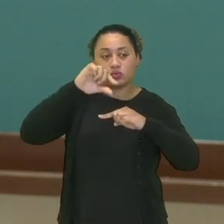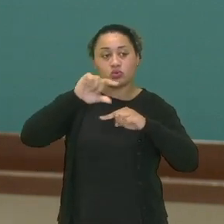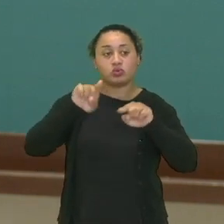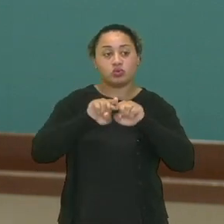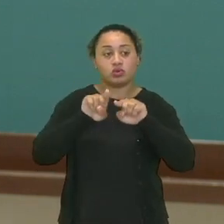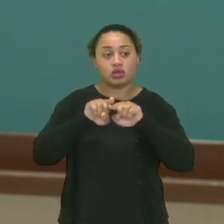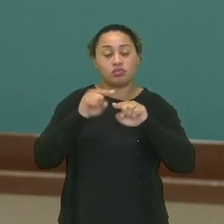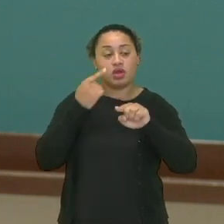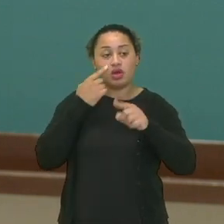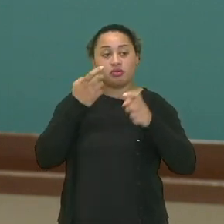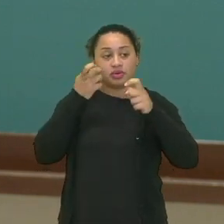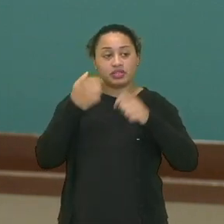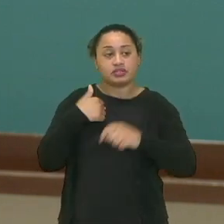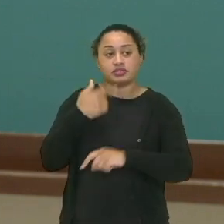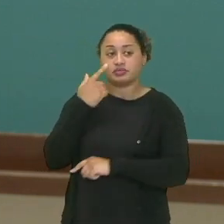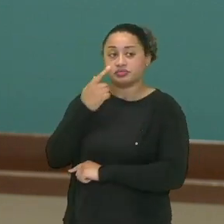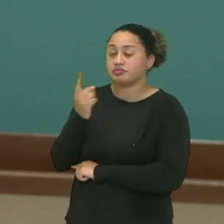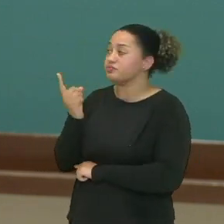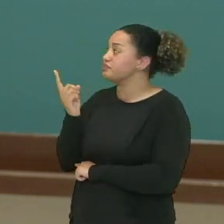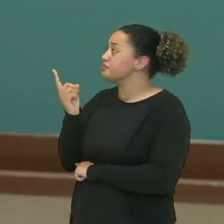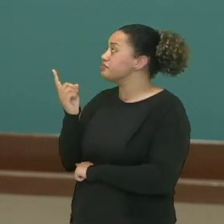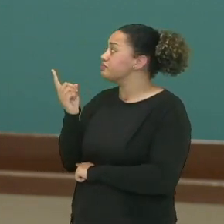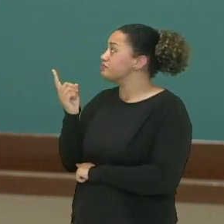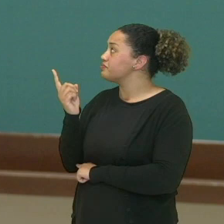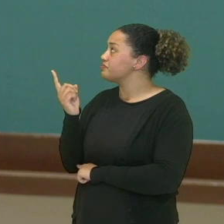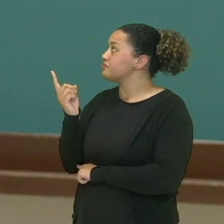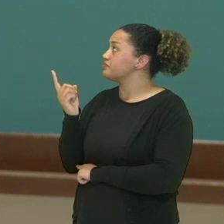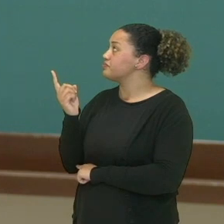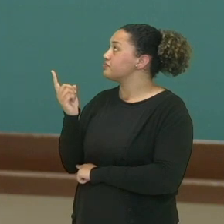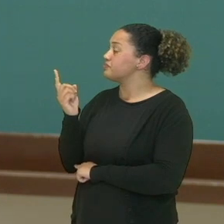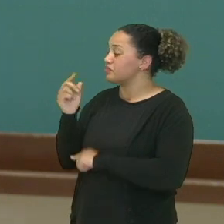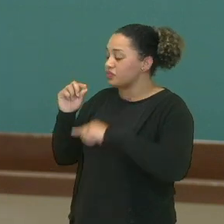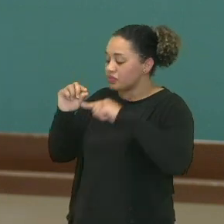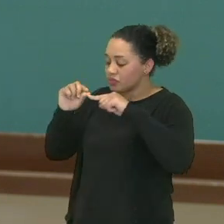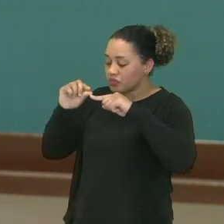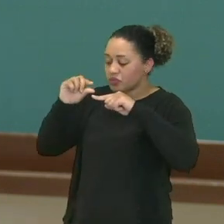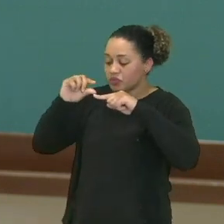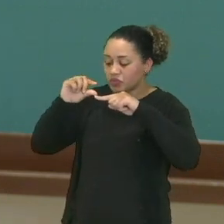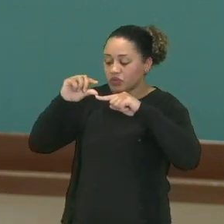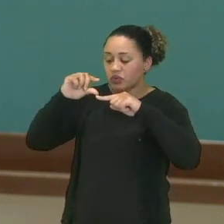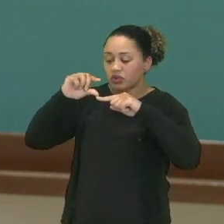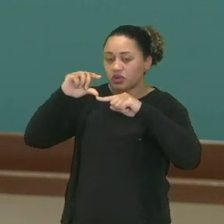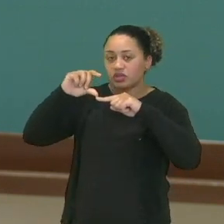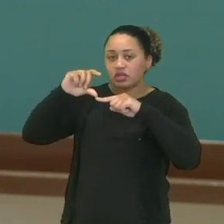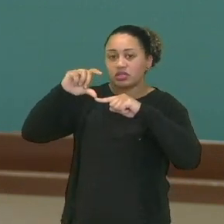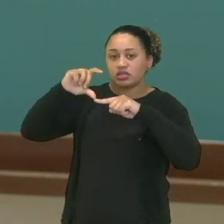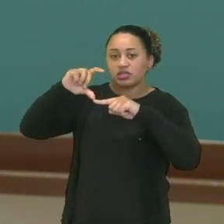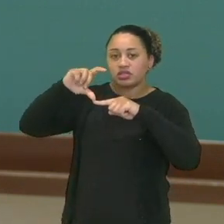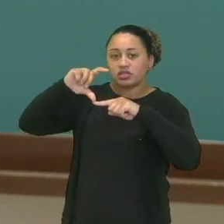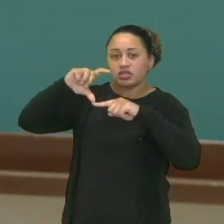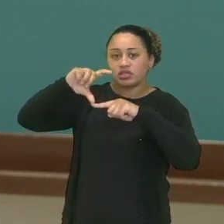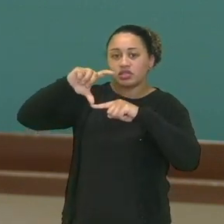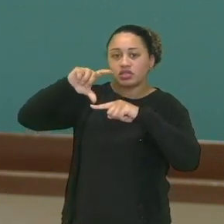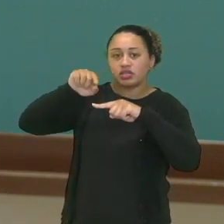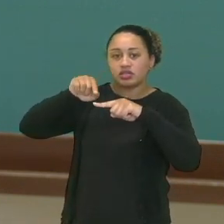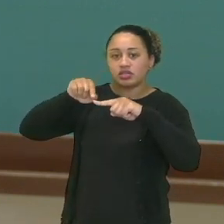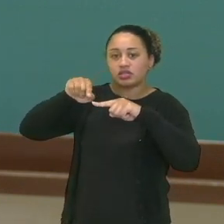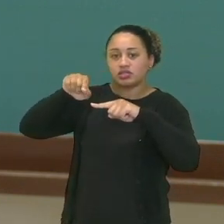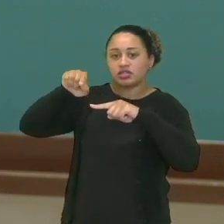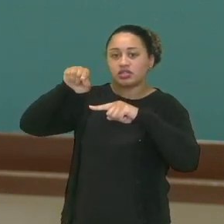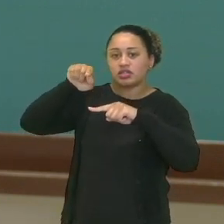com essa graduação, 1 grau, né? Então, vai 1 grau, 2 graus, 3 graus e vai seguindo até fechar lá,